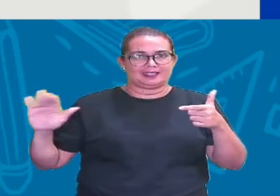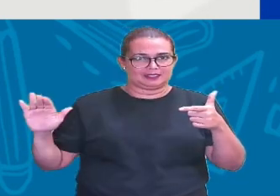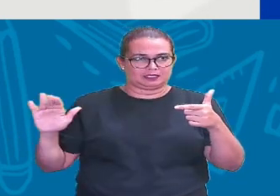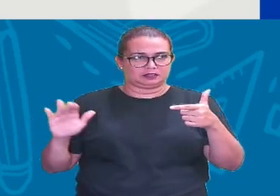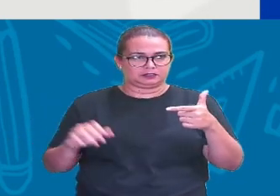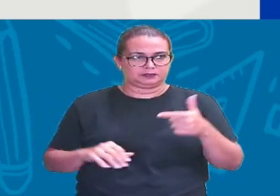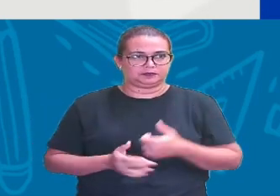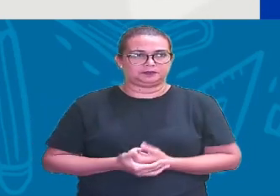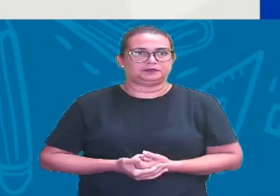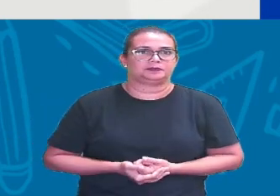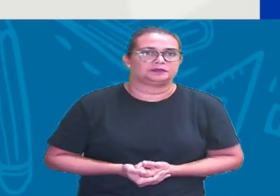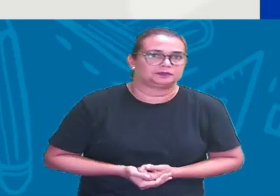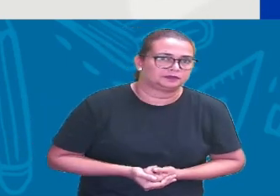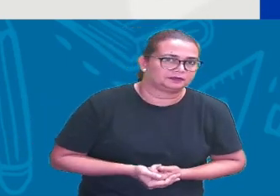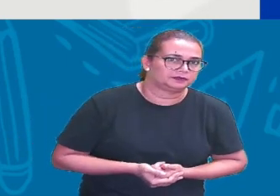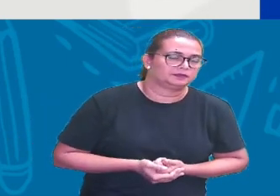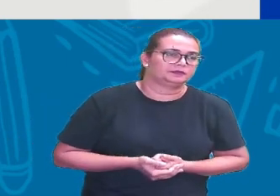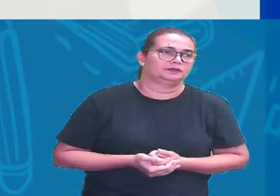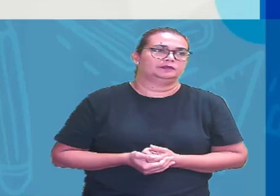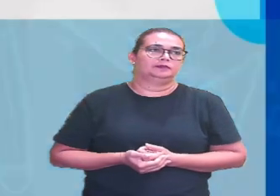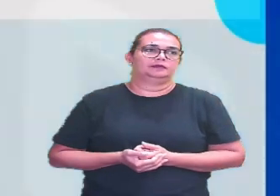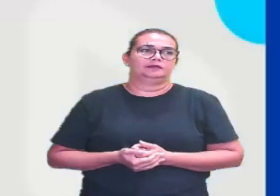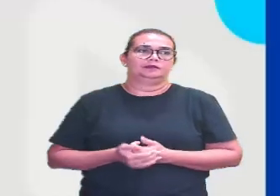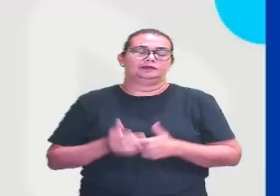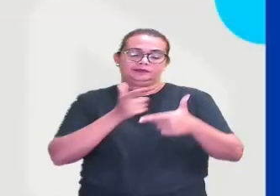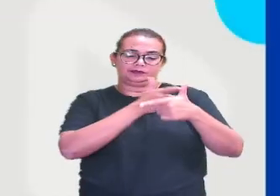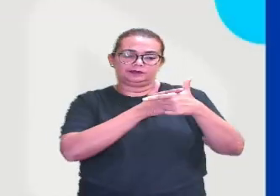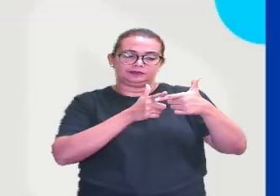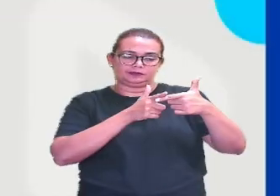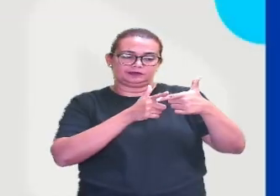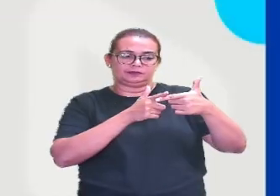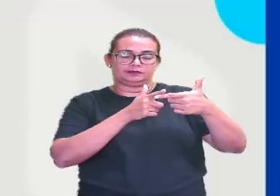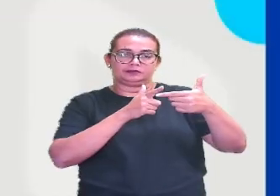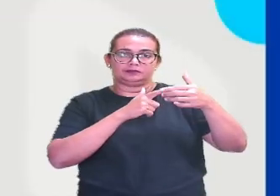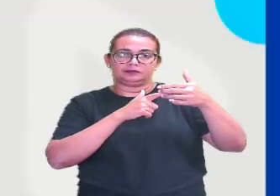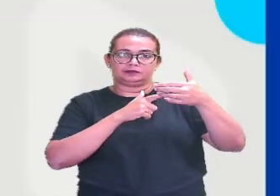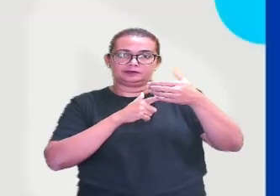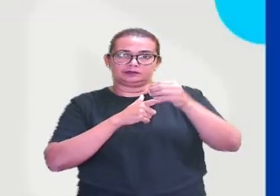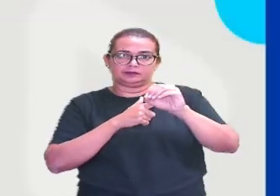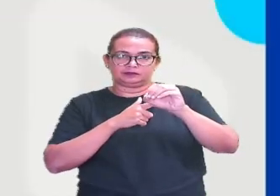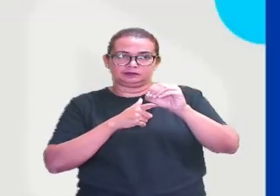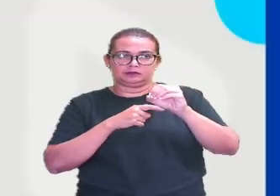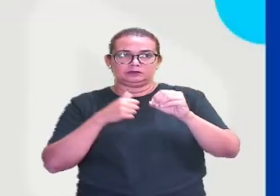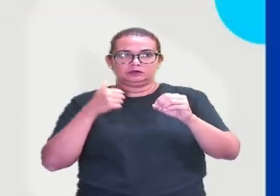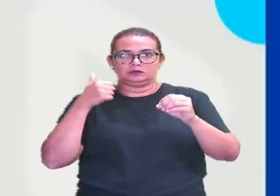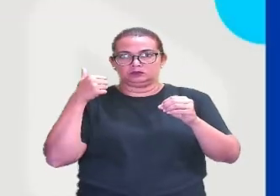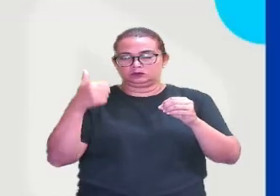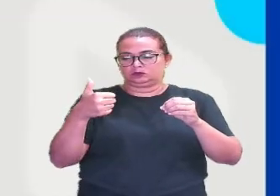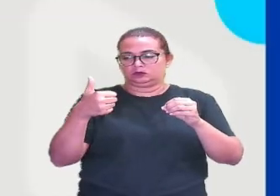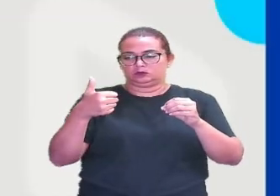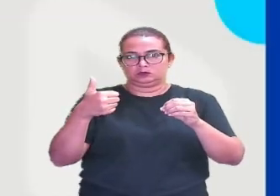os divisores. Vamos lá, os números que dividem 10 é o 1.